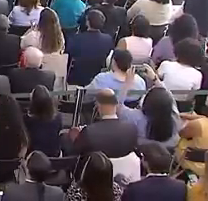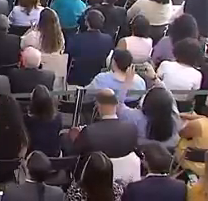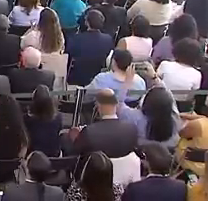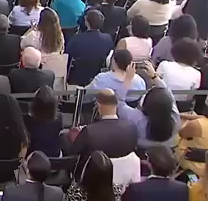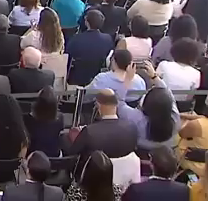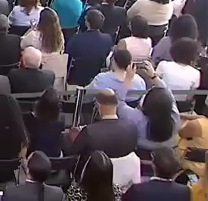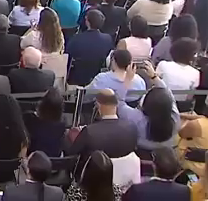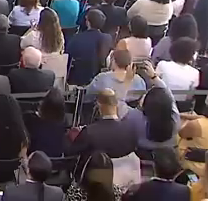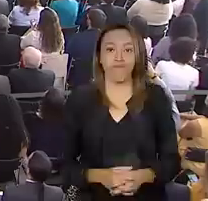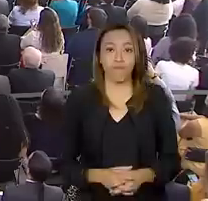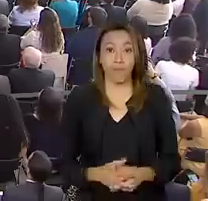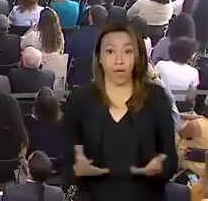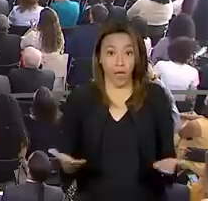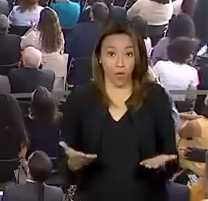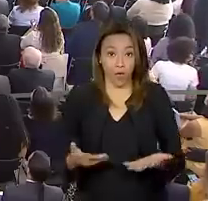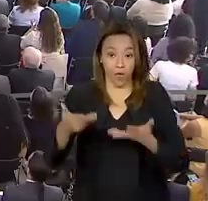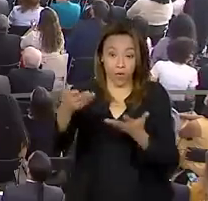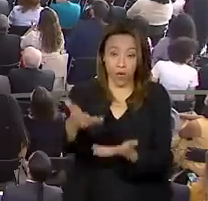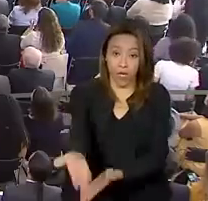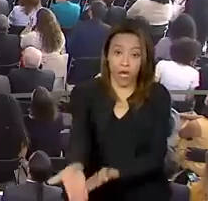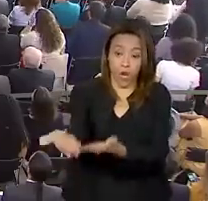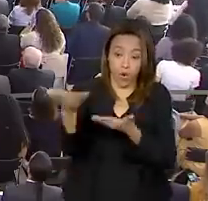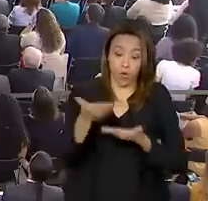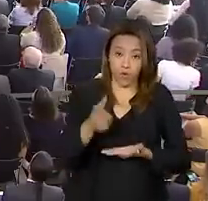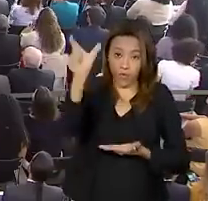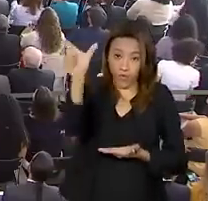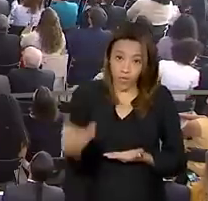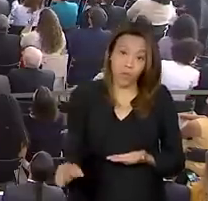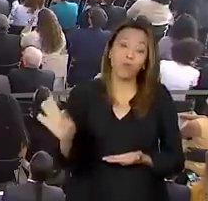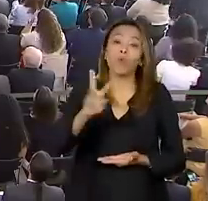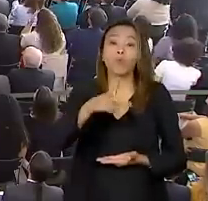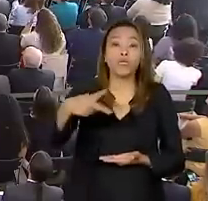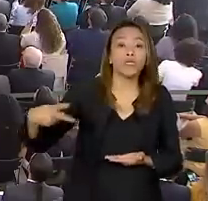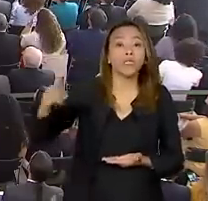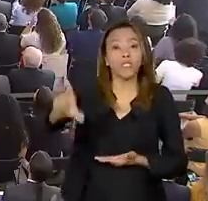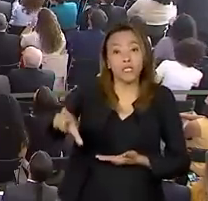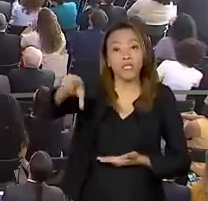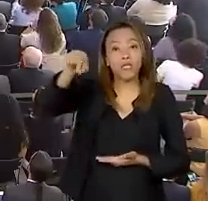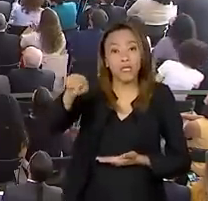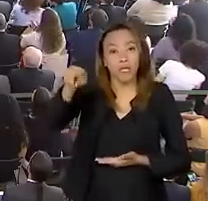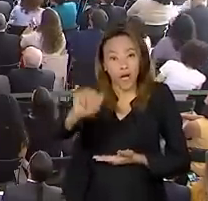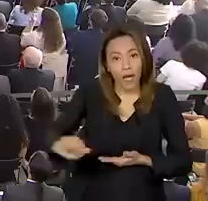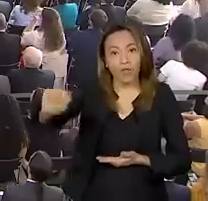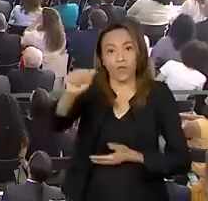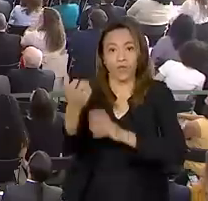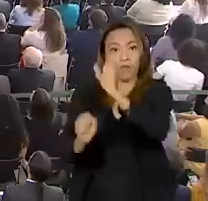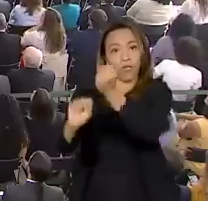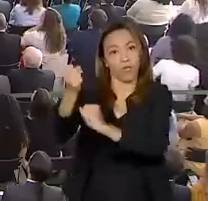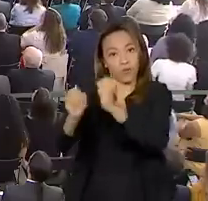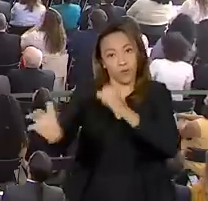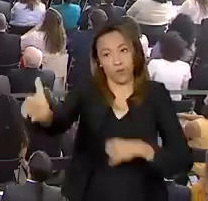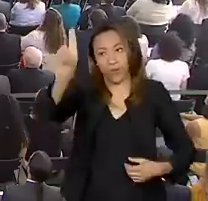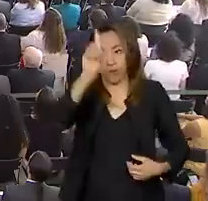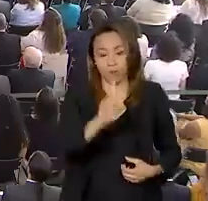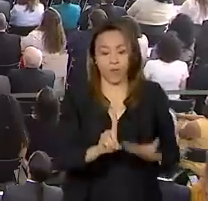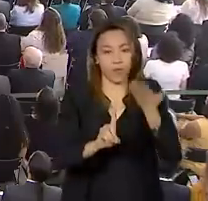Convidamos agora o presidente eleito da Confederação Nacional das Indústrias, Ricardo Alban, para o uso da